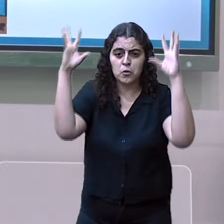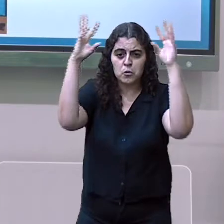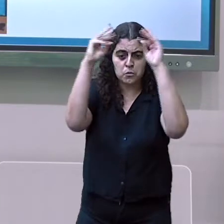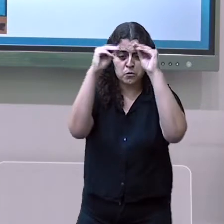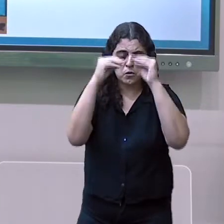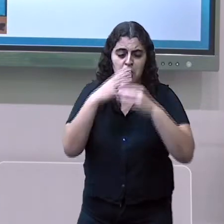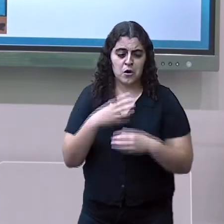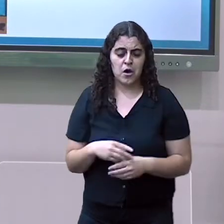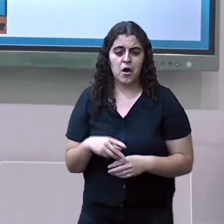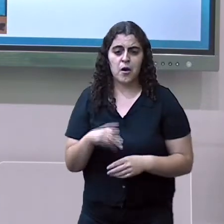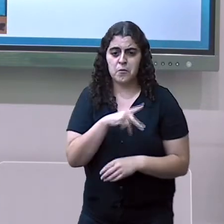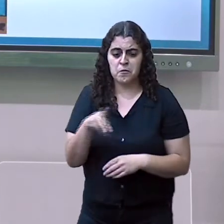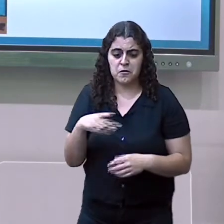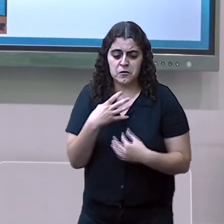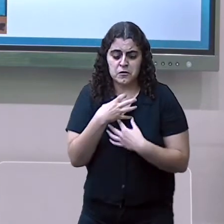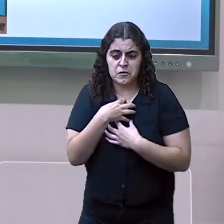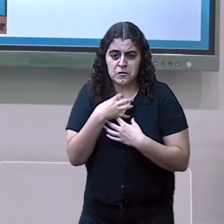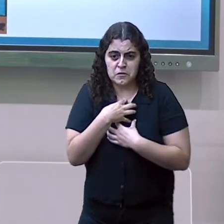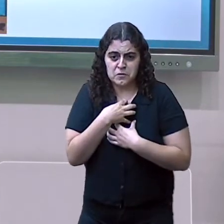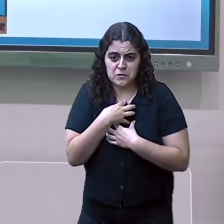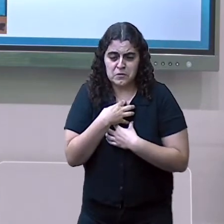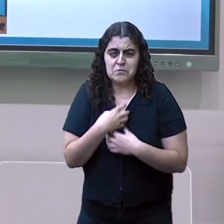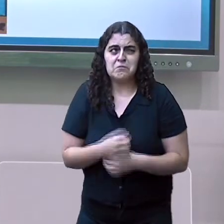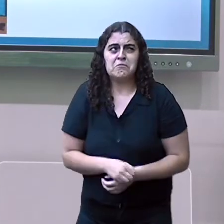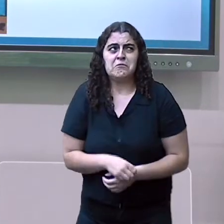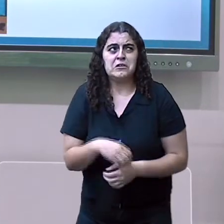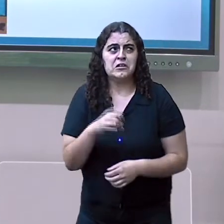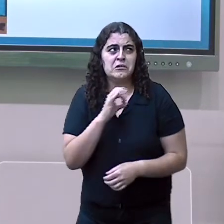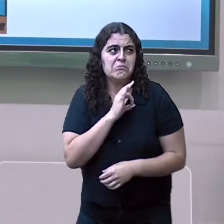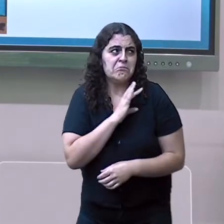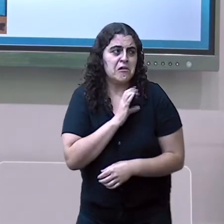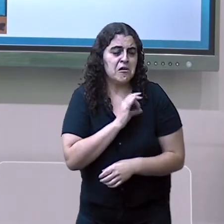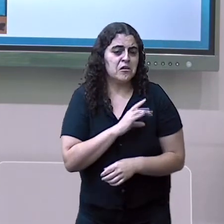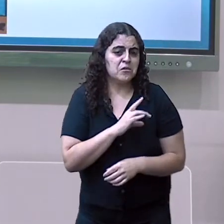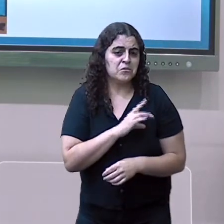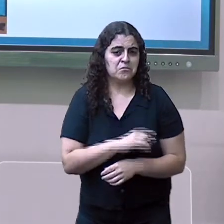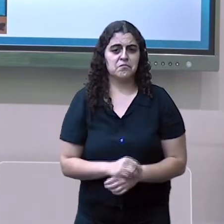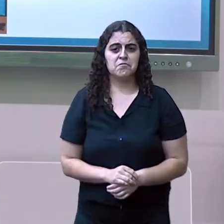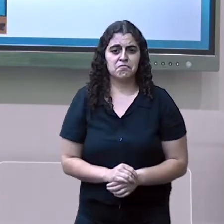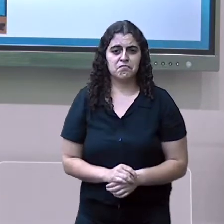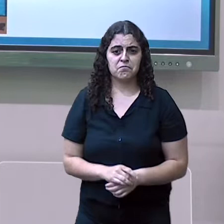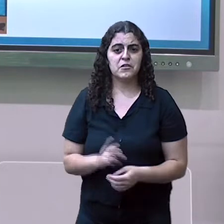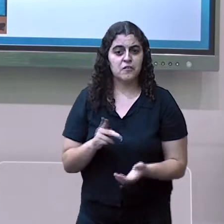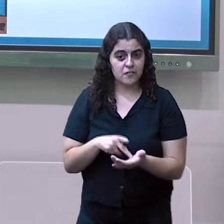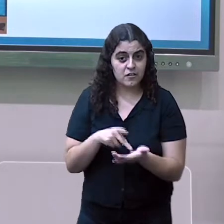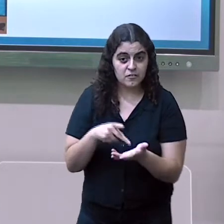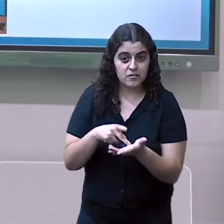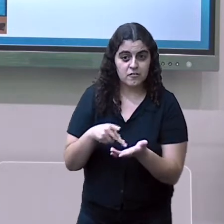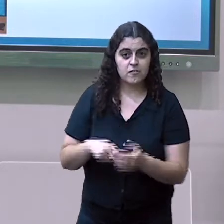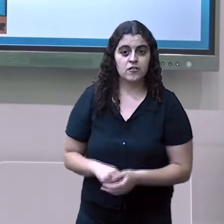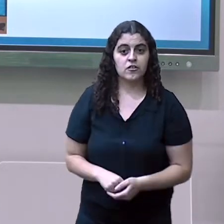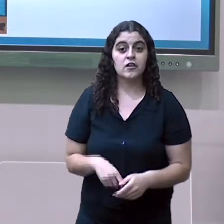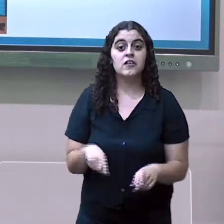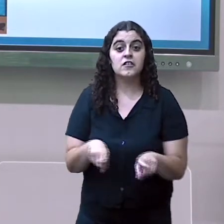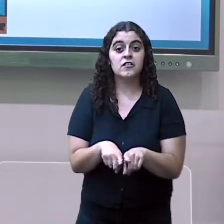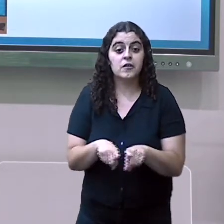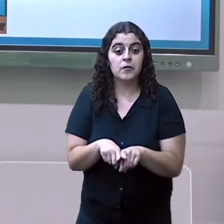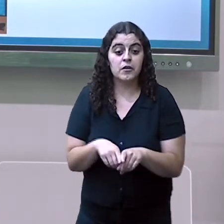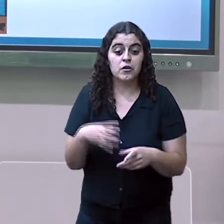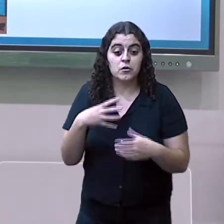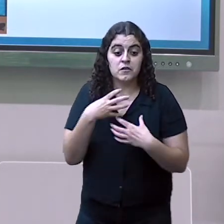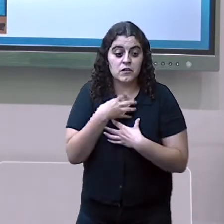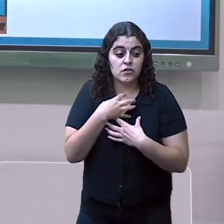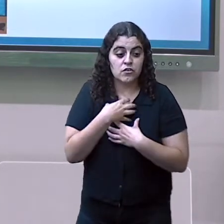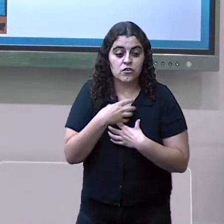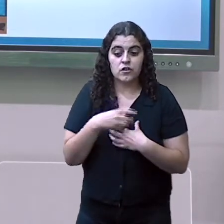estava com medo e eu percebia que as pessoas que também estavam na rua também estavam com medo. Por quê? Porque o medo é